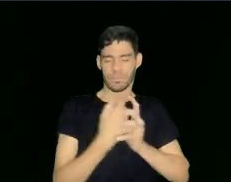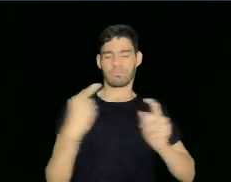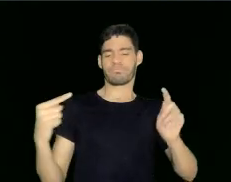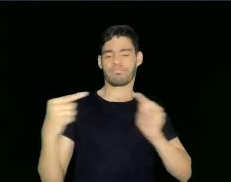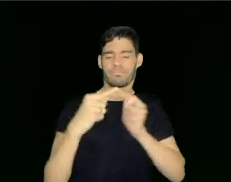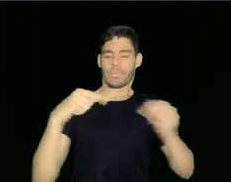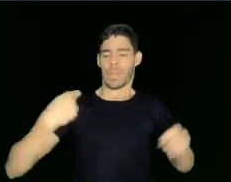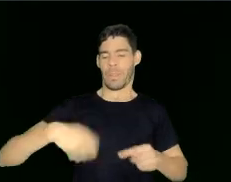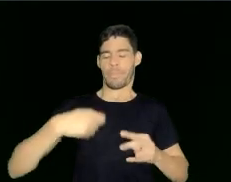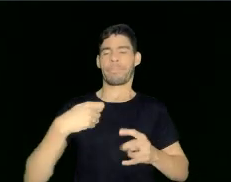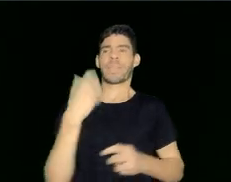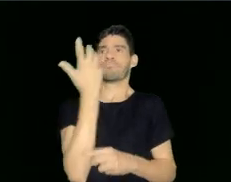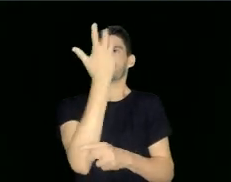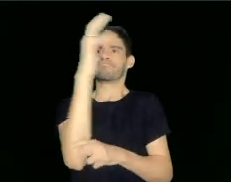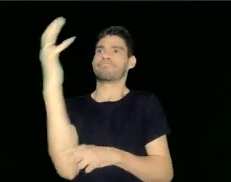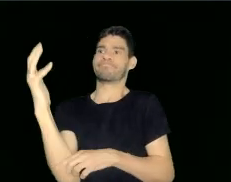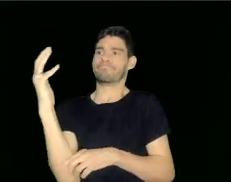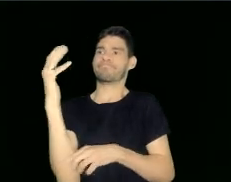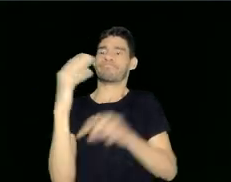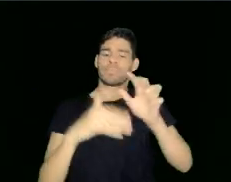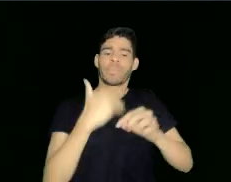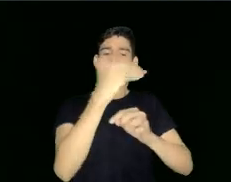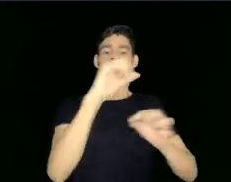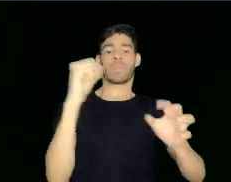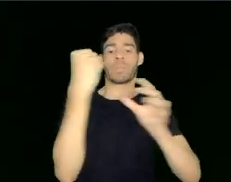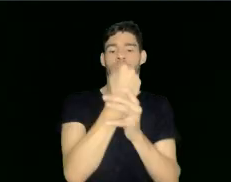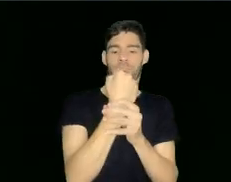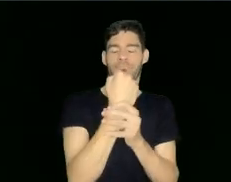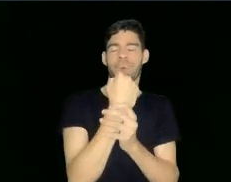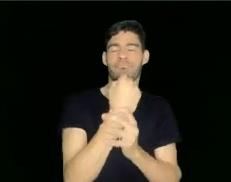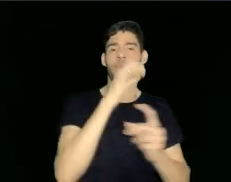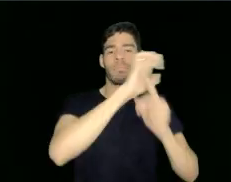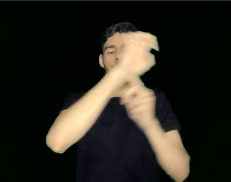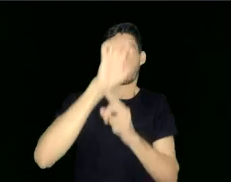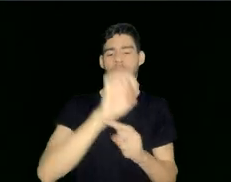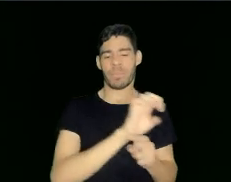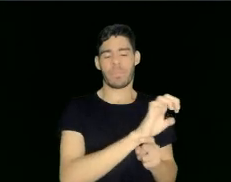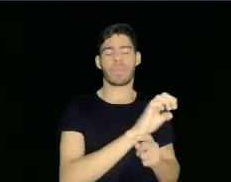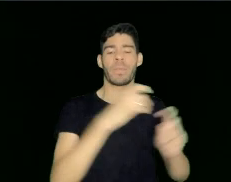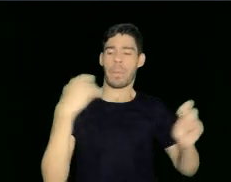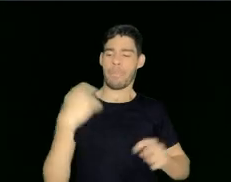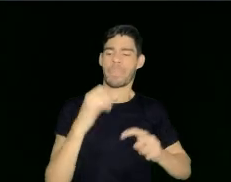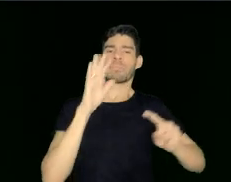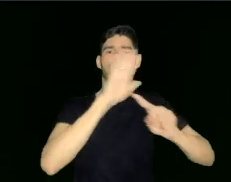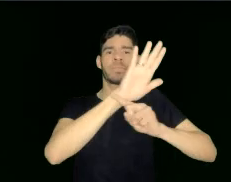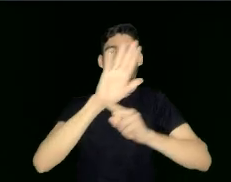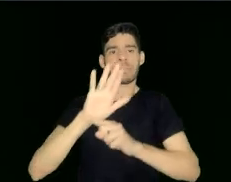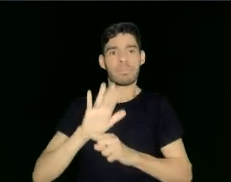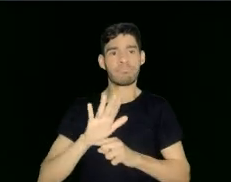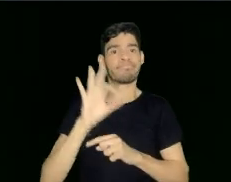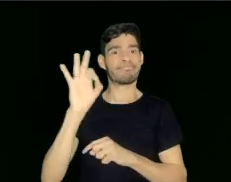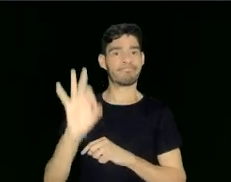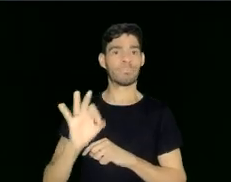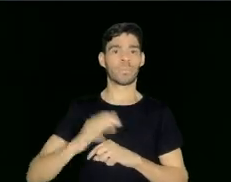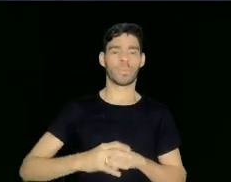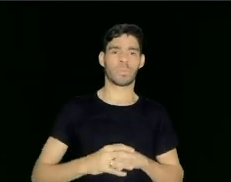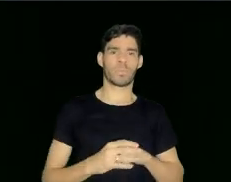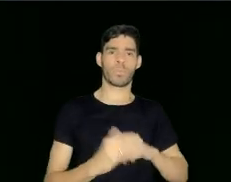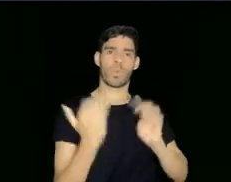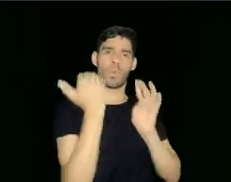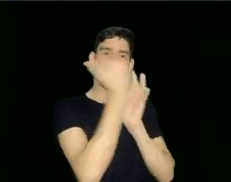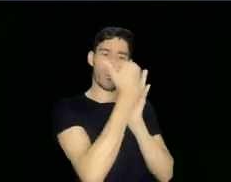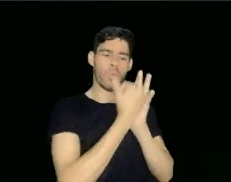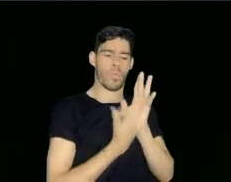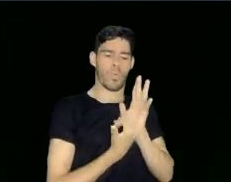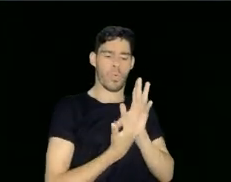8 sobre essa necessidade de compatibilização entre meio ambiente e desenvolvimento sustentável, e que os estados devem